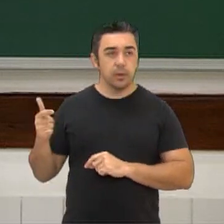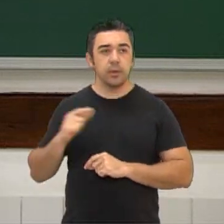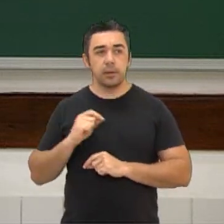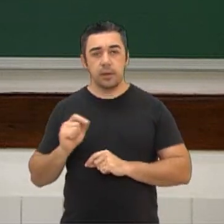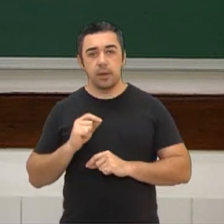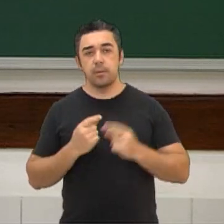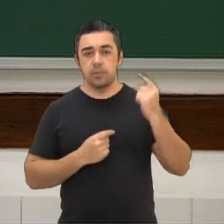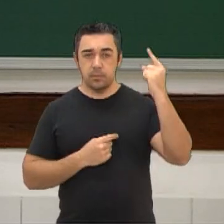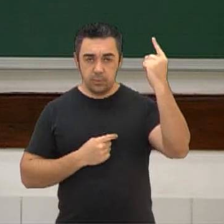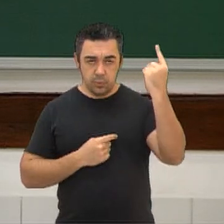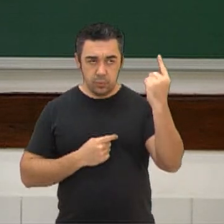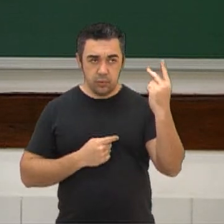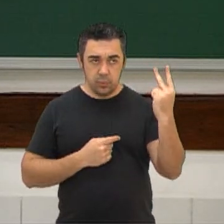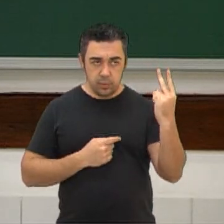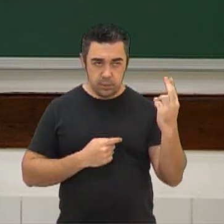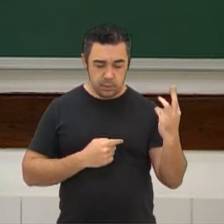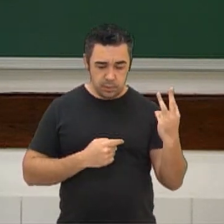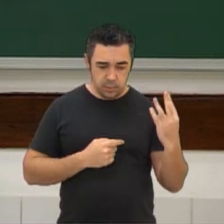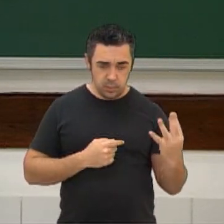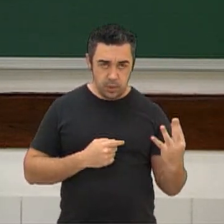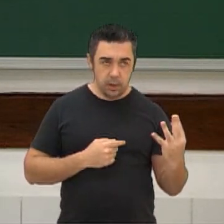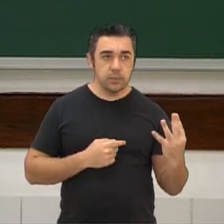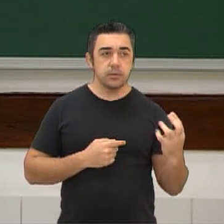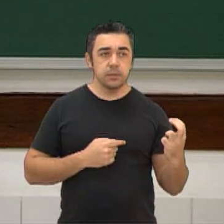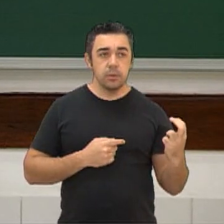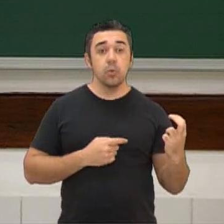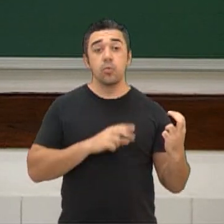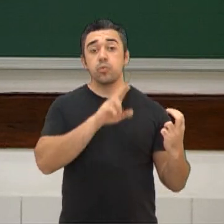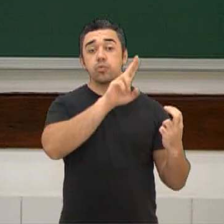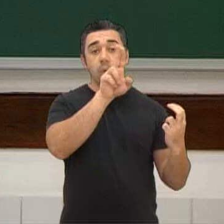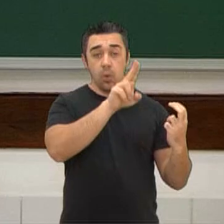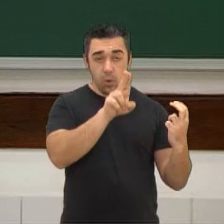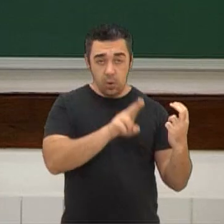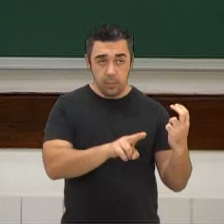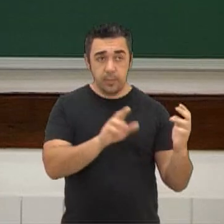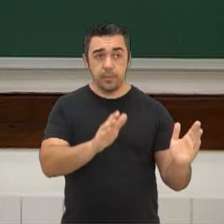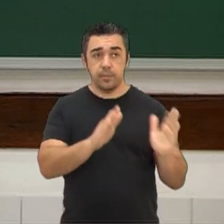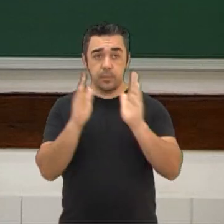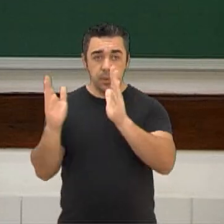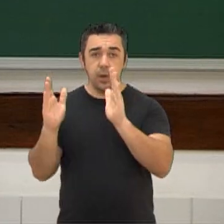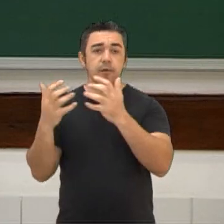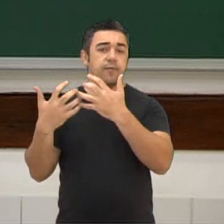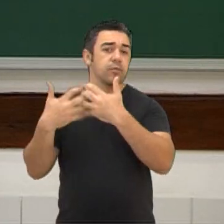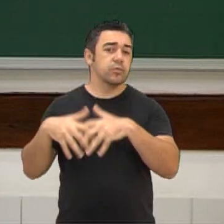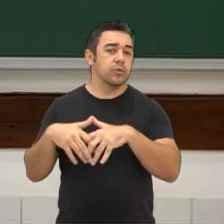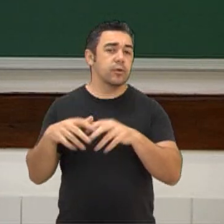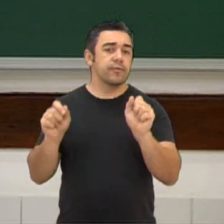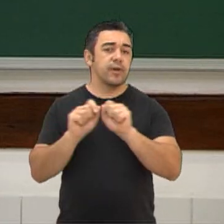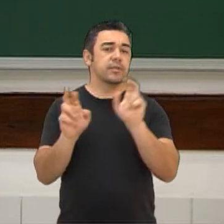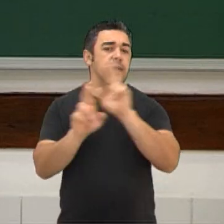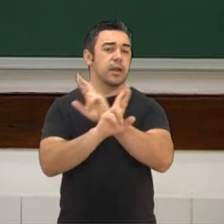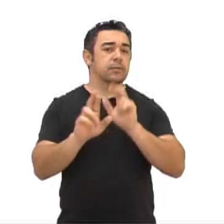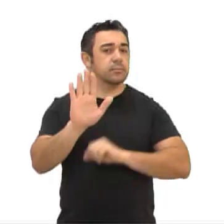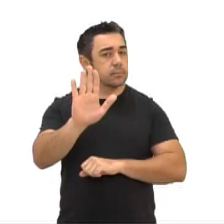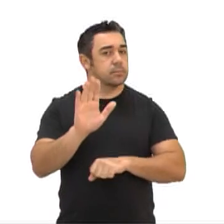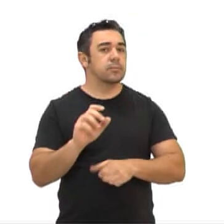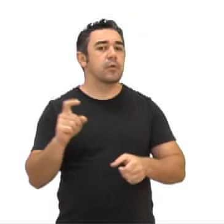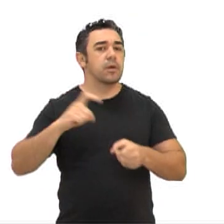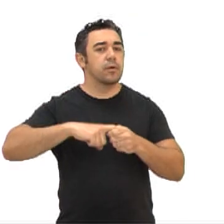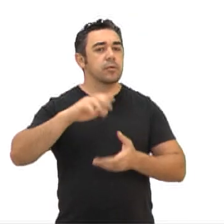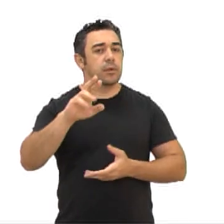coluna A com o nome e a coluna B com a função. Relacione as colunas que eu volto daqui a pouco com a resposta.